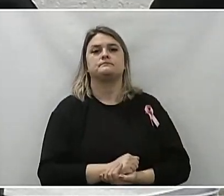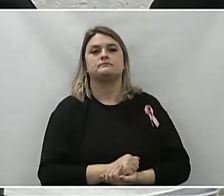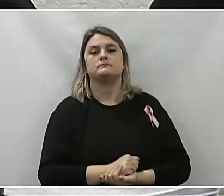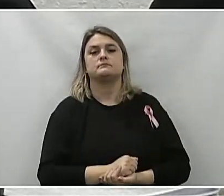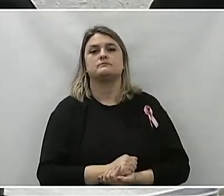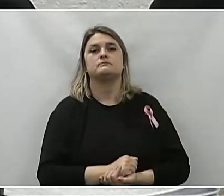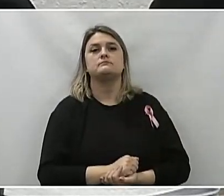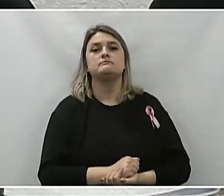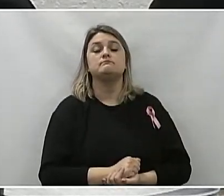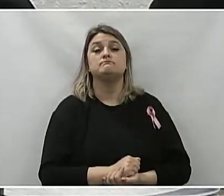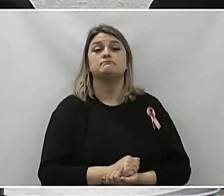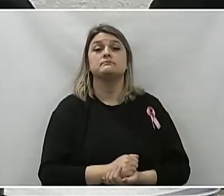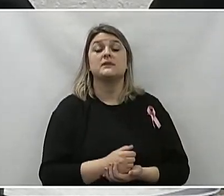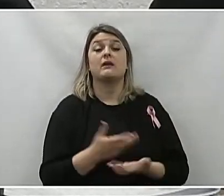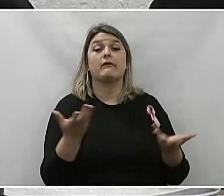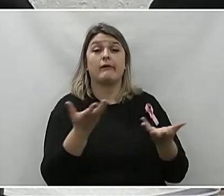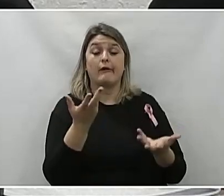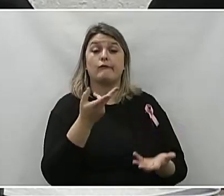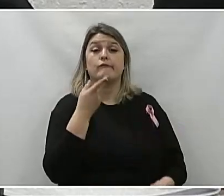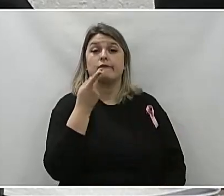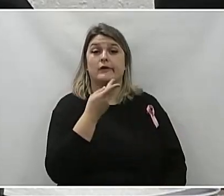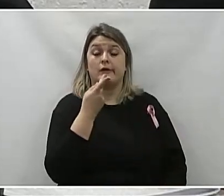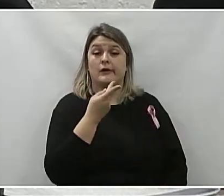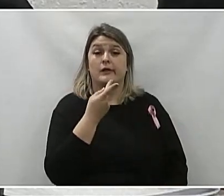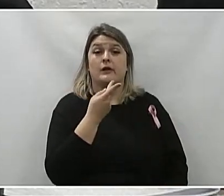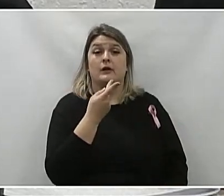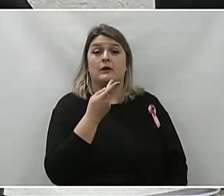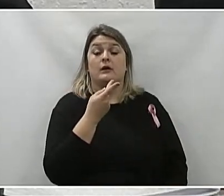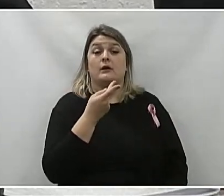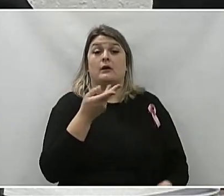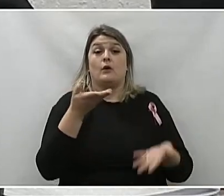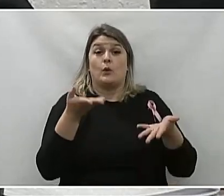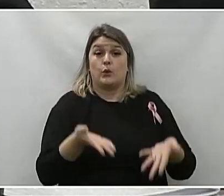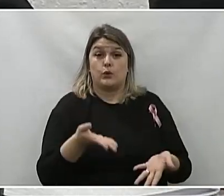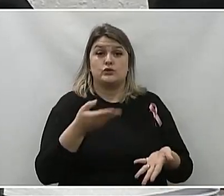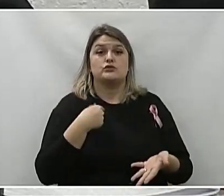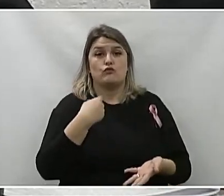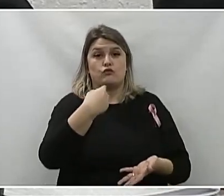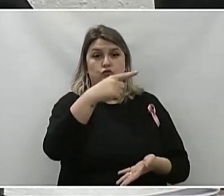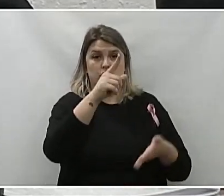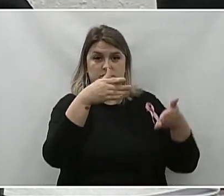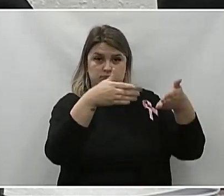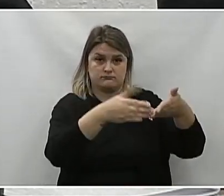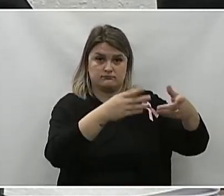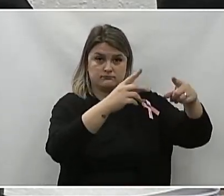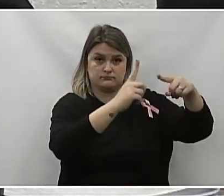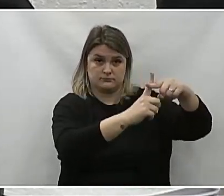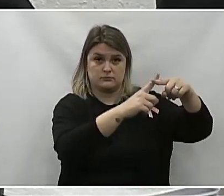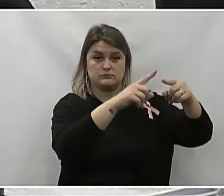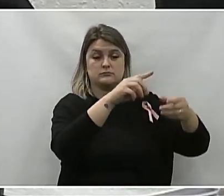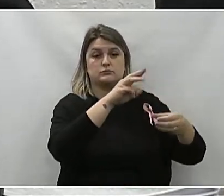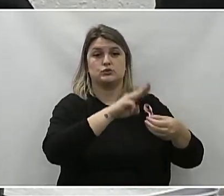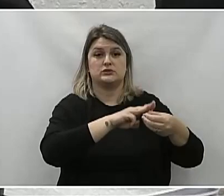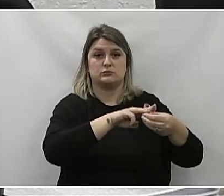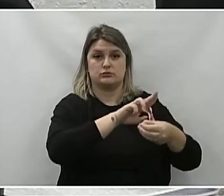e também gostaria de registrar que hoje eu estive no cemitério municipal